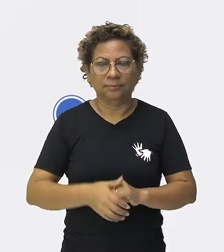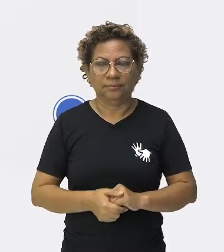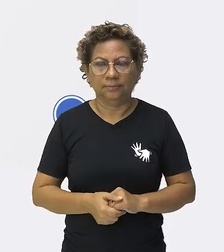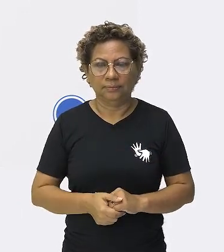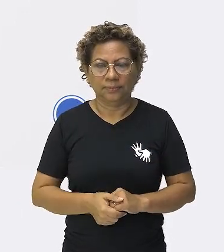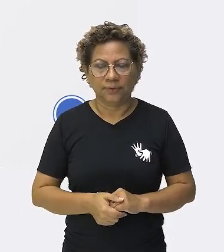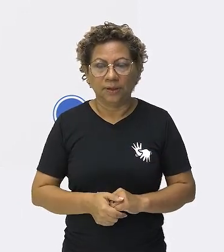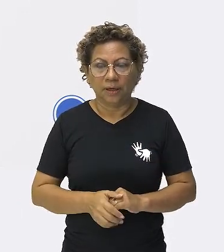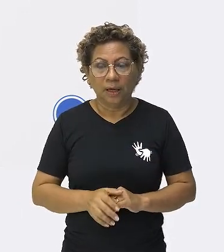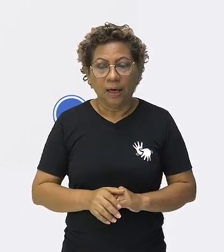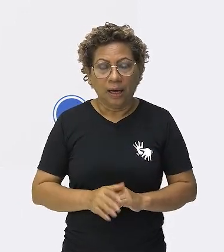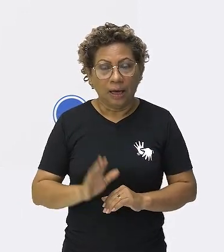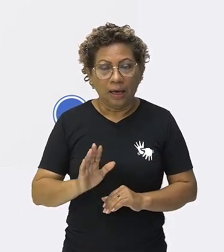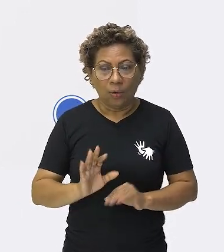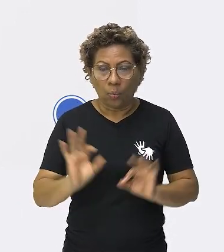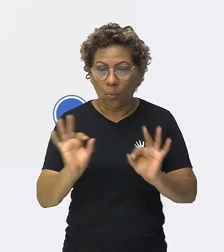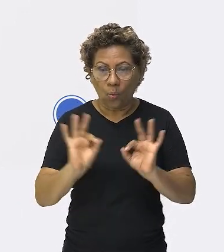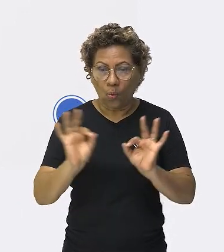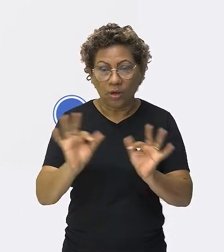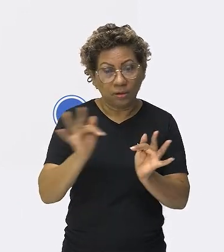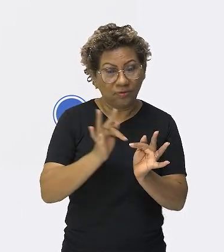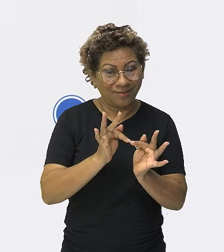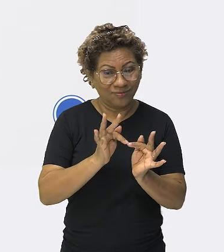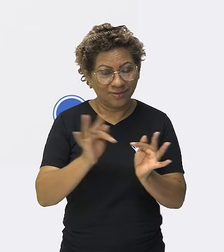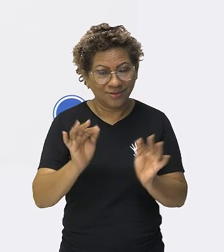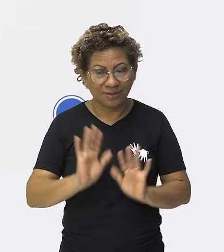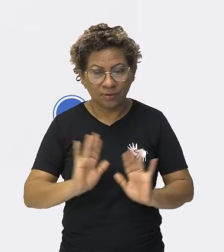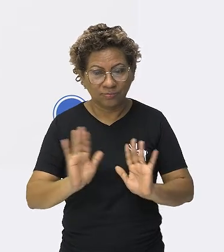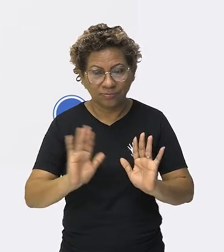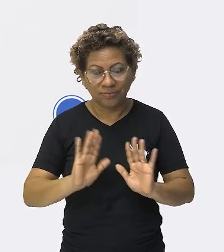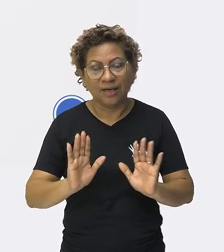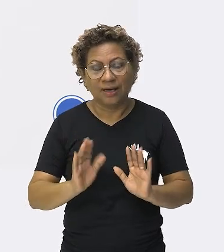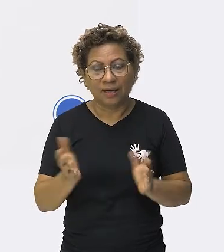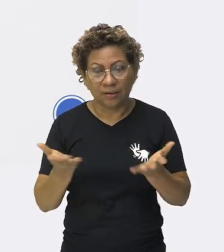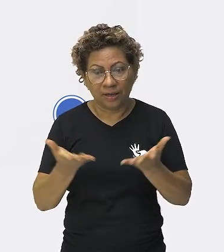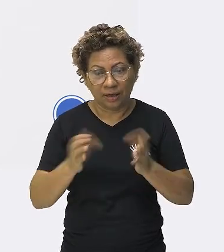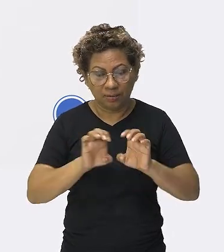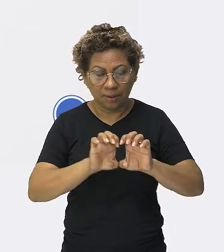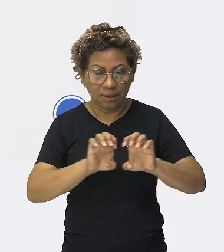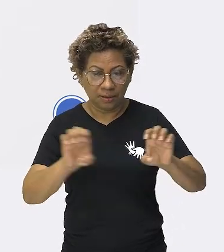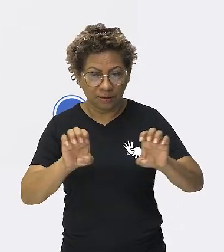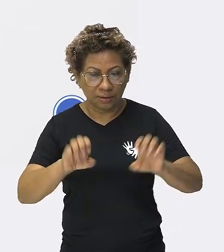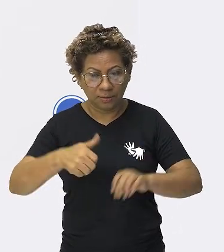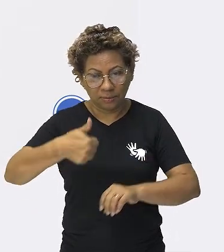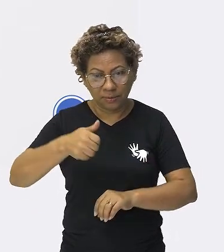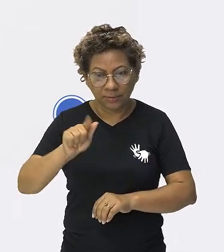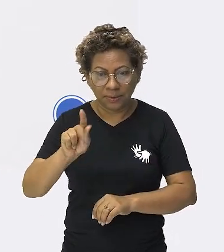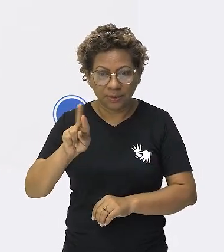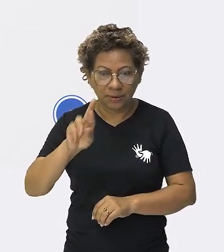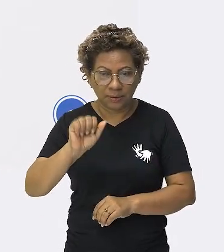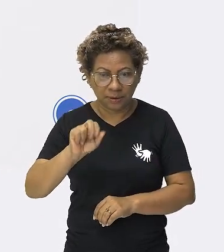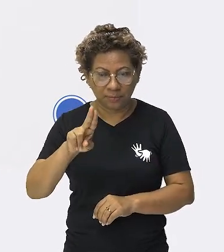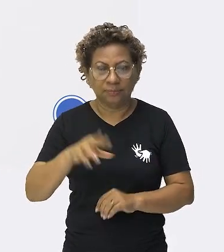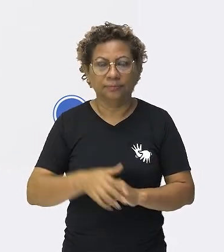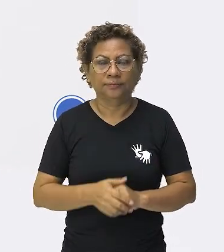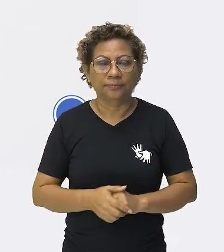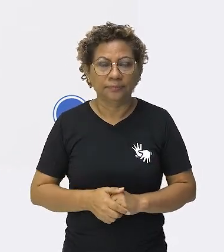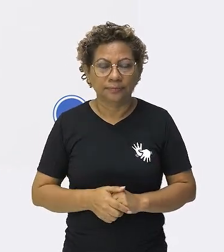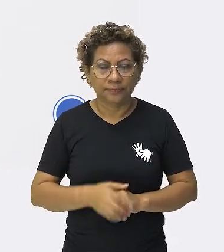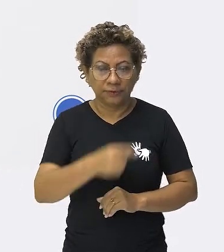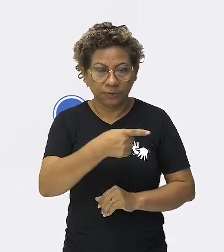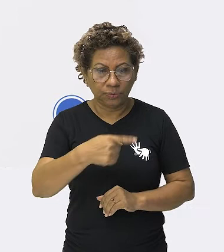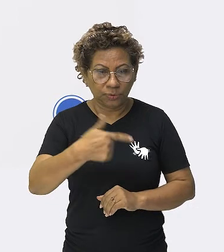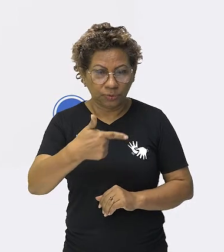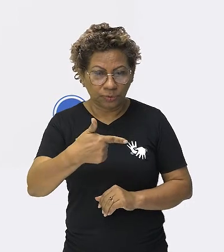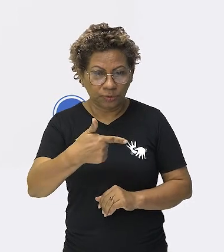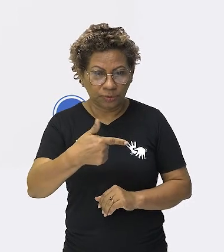é mais função, se transformou numa equação de primeiro grau. Vamos agora isolar o valor de x. Então tenho 2x